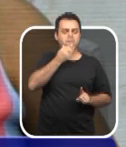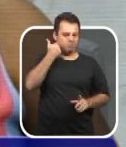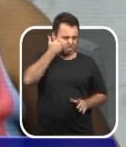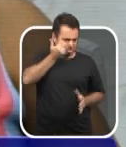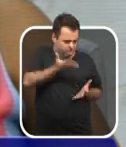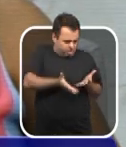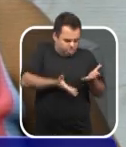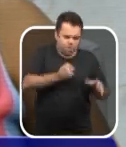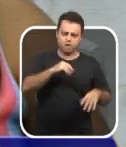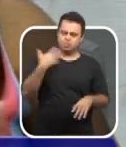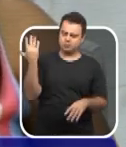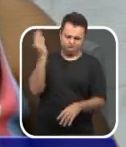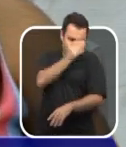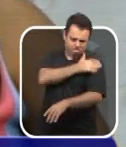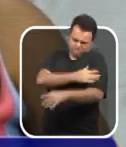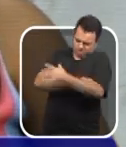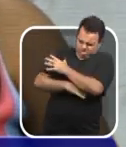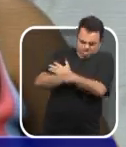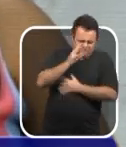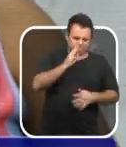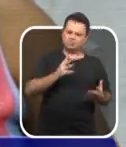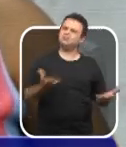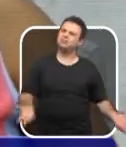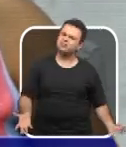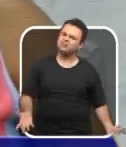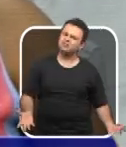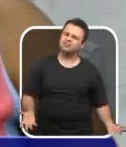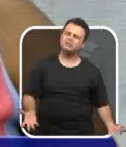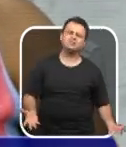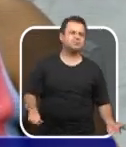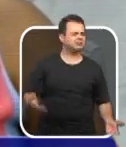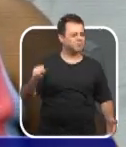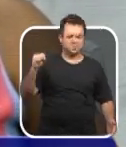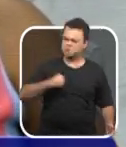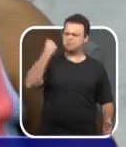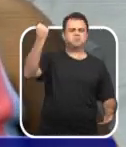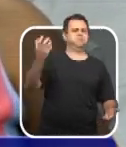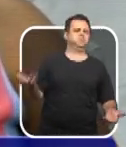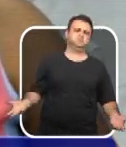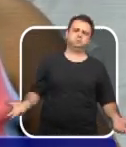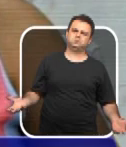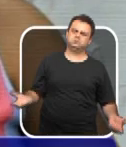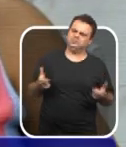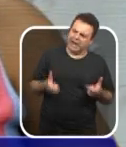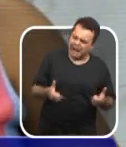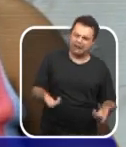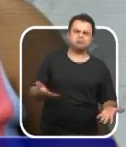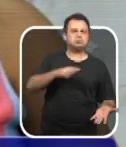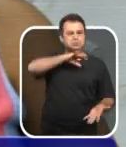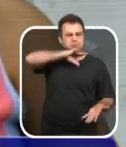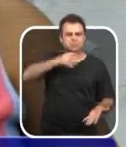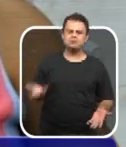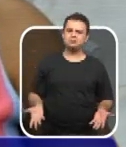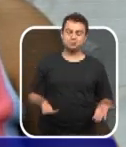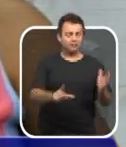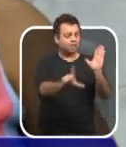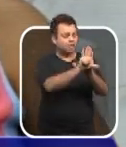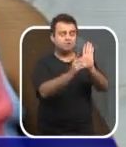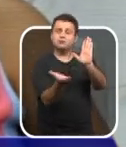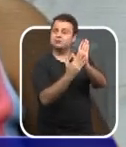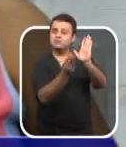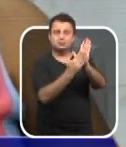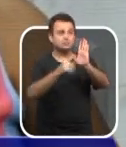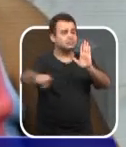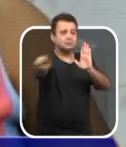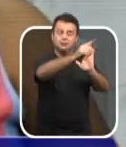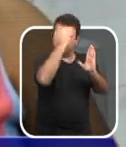cara te importunando. Poxa, isso é muito chato, né? Então, a gente tem que fazer valer a pena essa